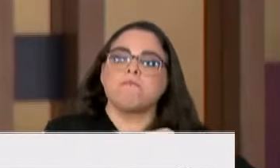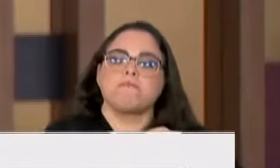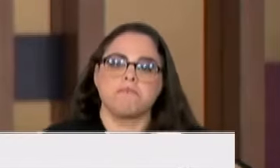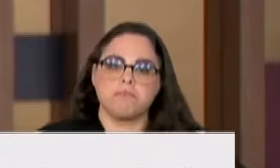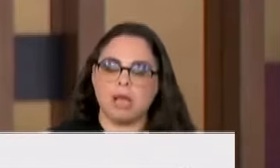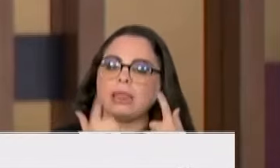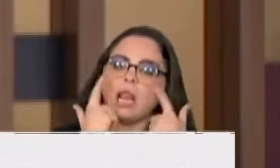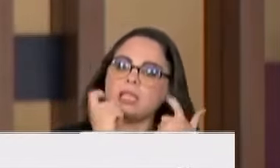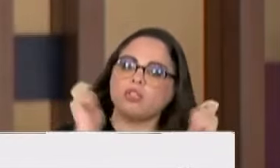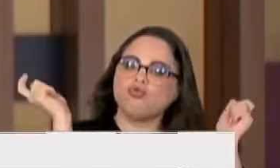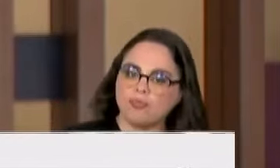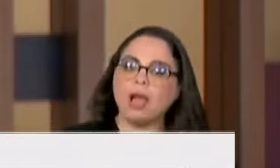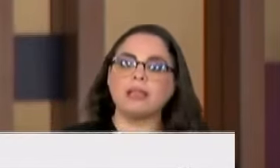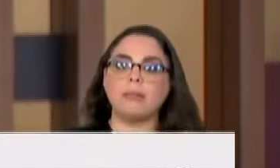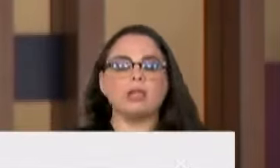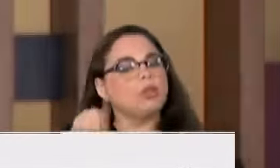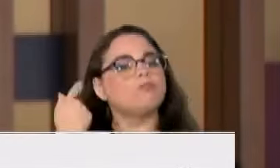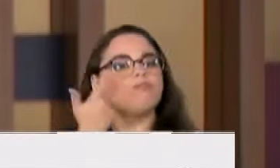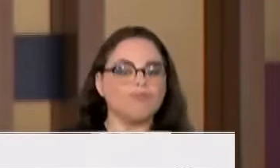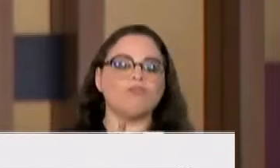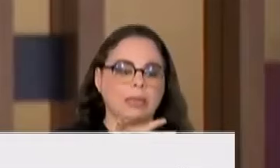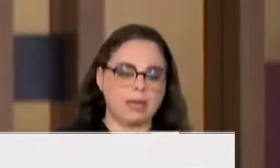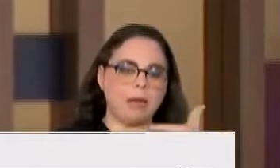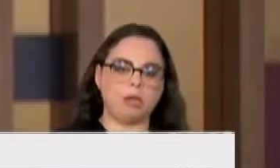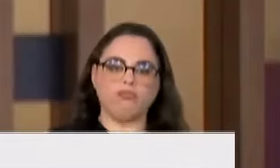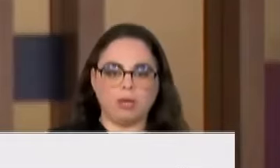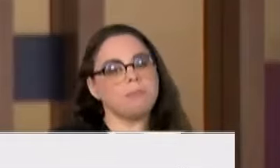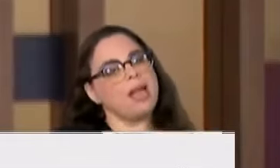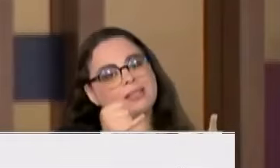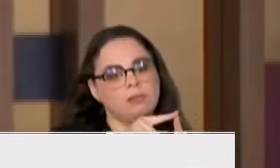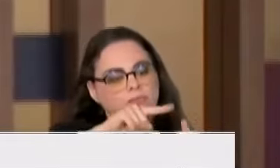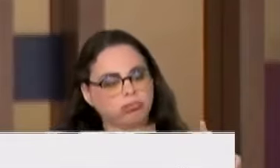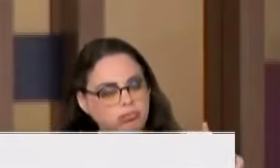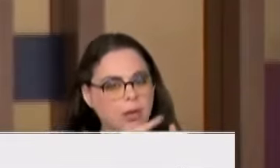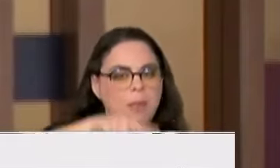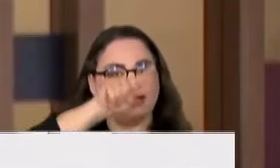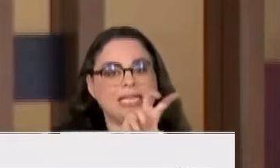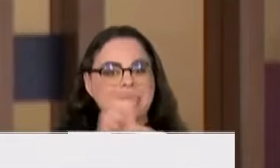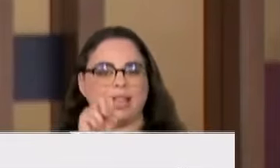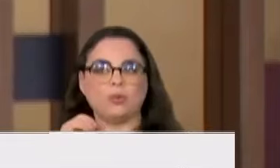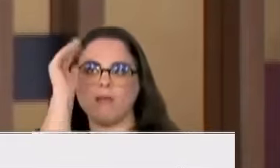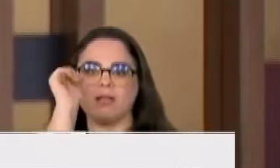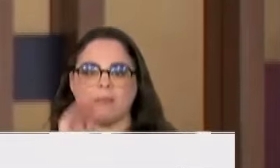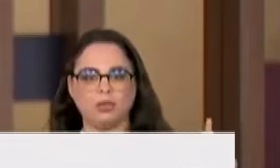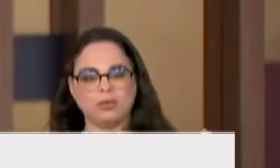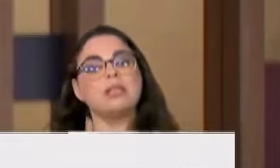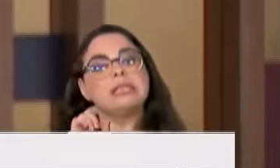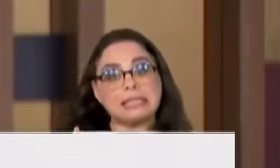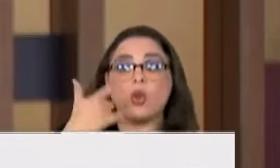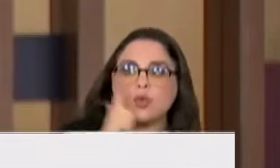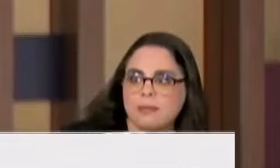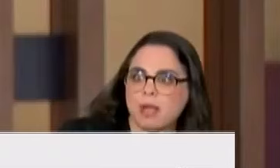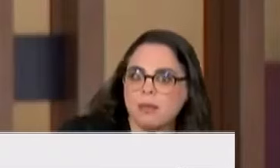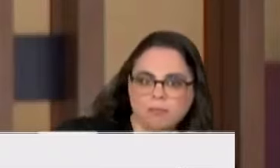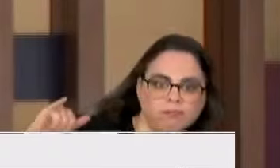bastante interessante e um número que nós podemos trabalhar, mas logicamente varia em termos da capacidade, da disponibilidade de mais aviões que a gente